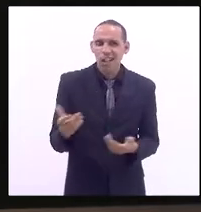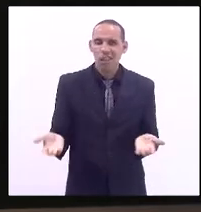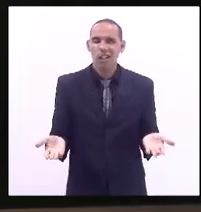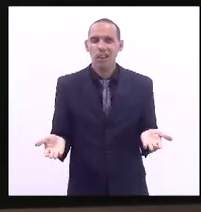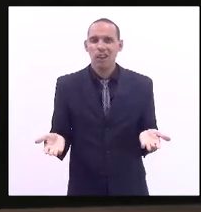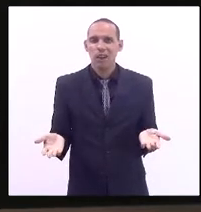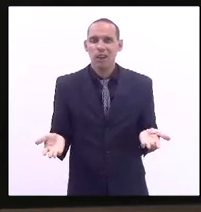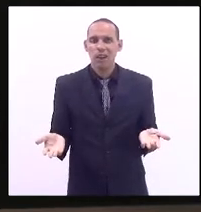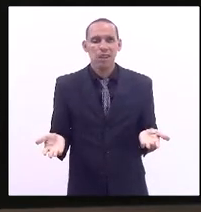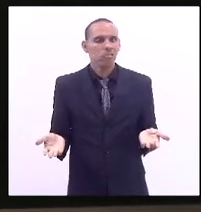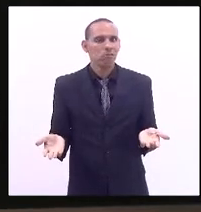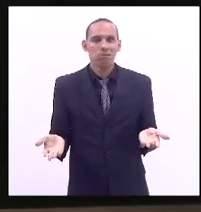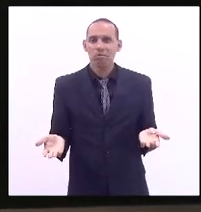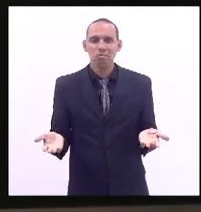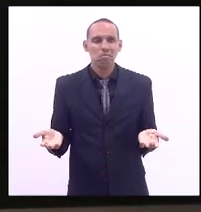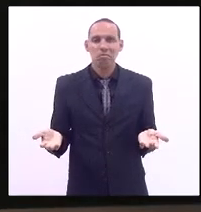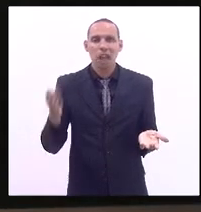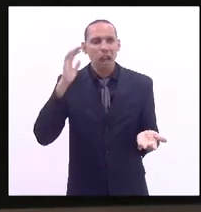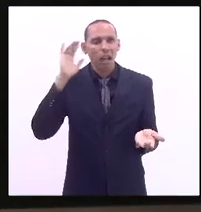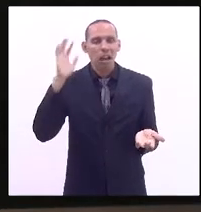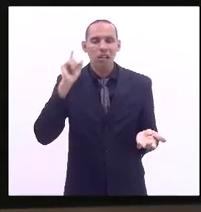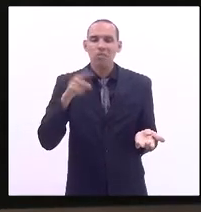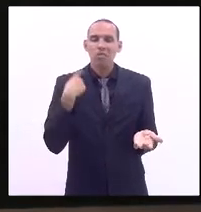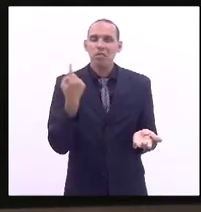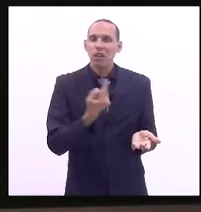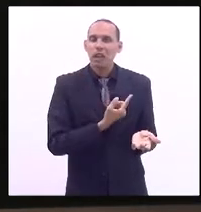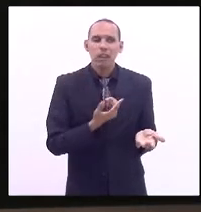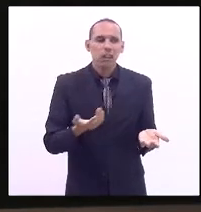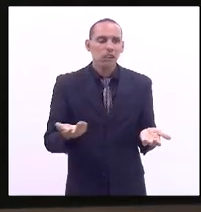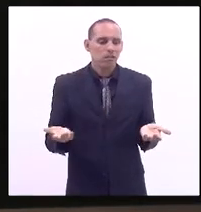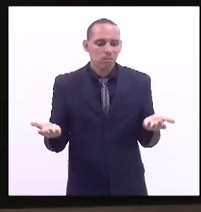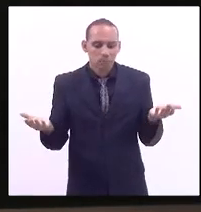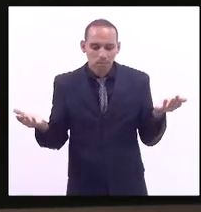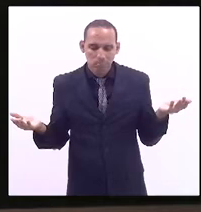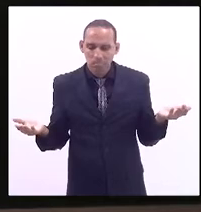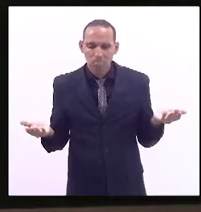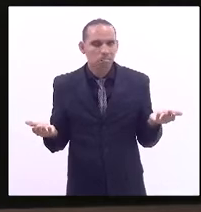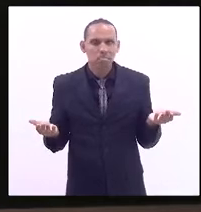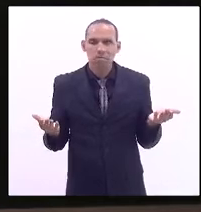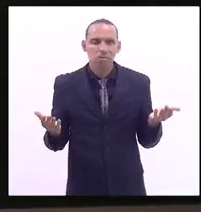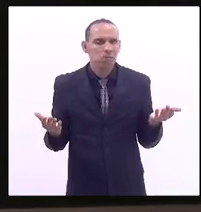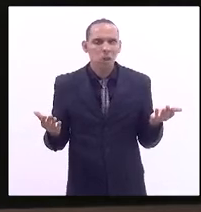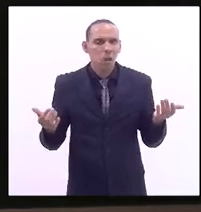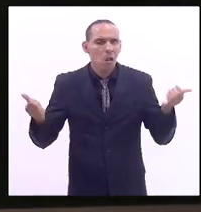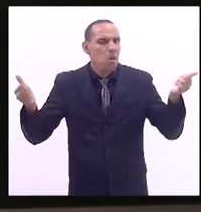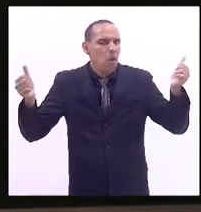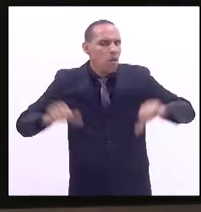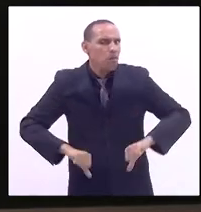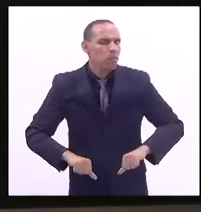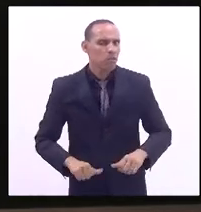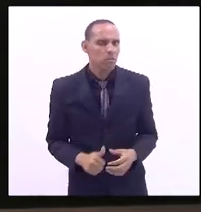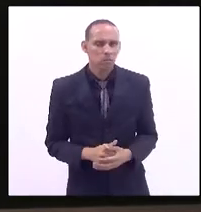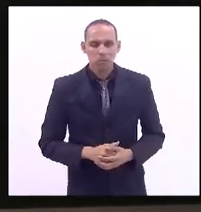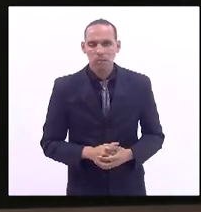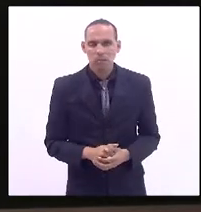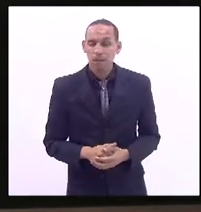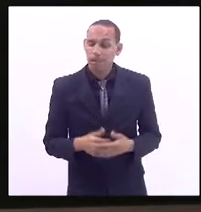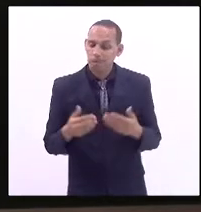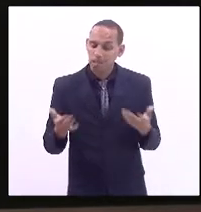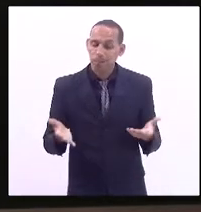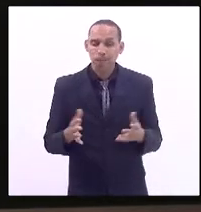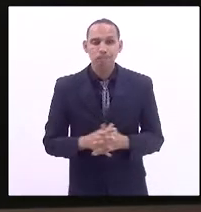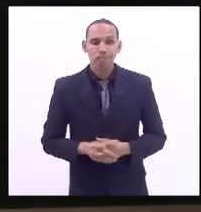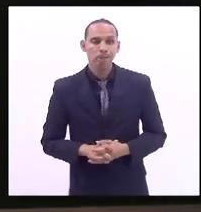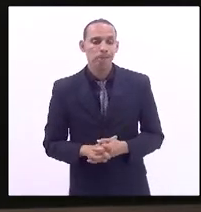e eu penso que nós estaríamos numa situação muito dramática né nesse